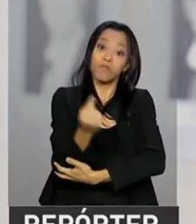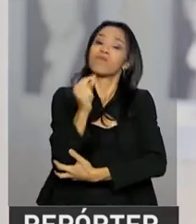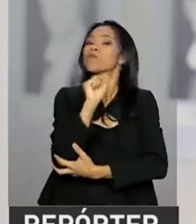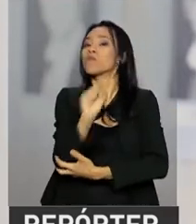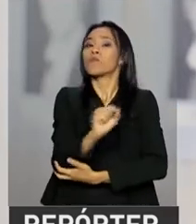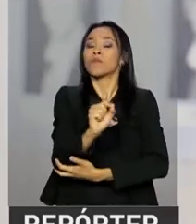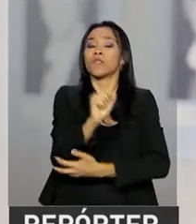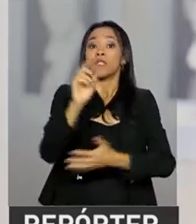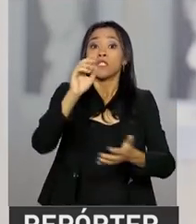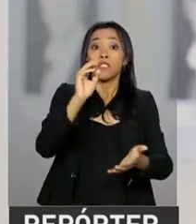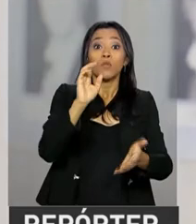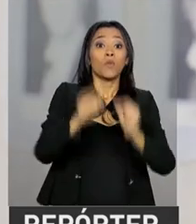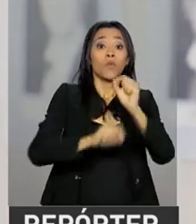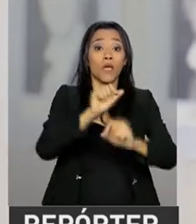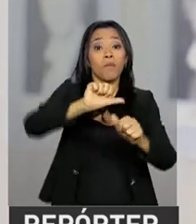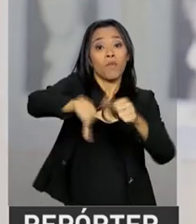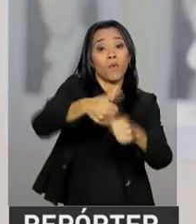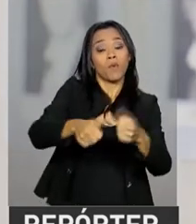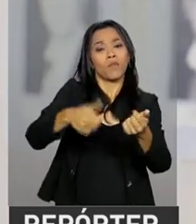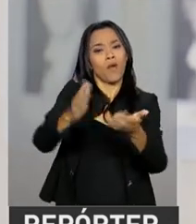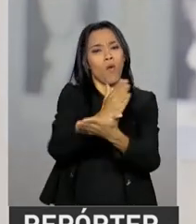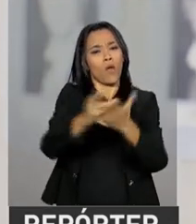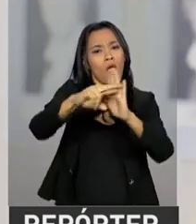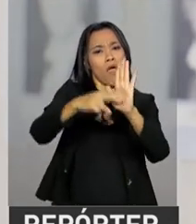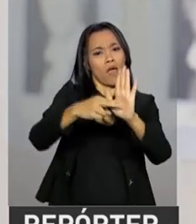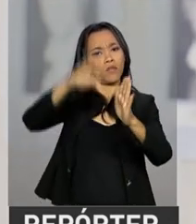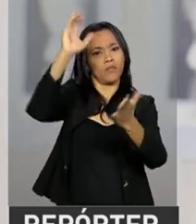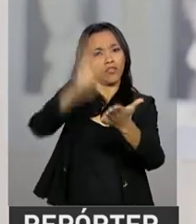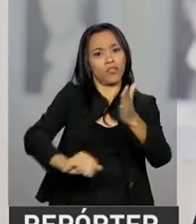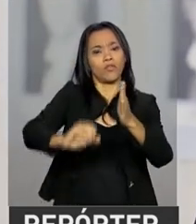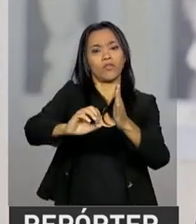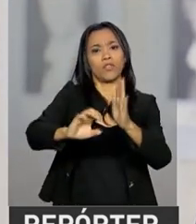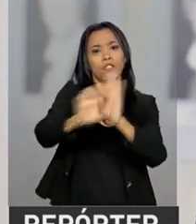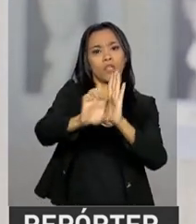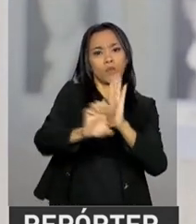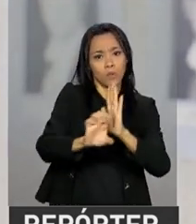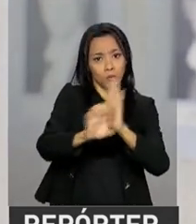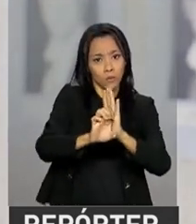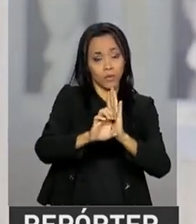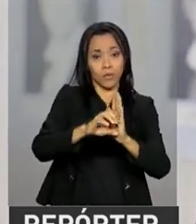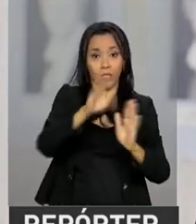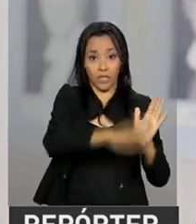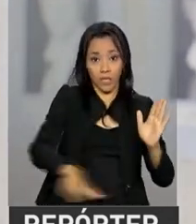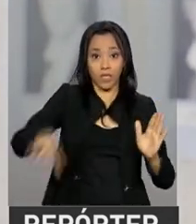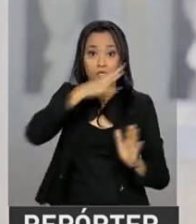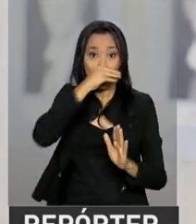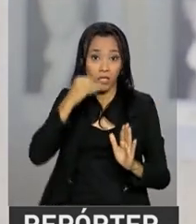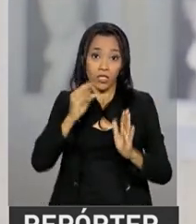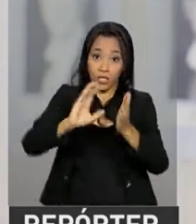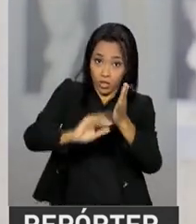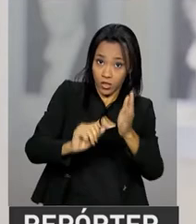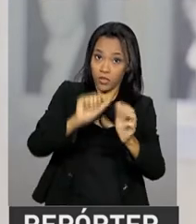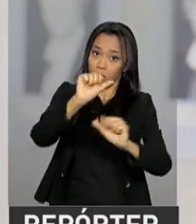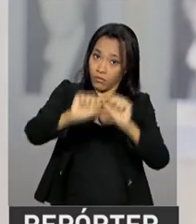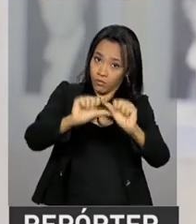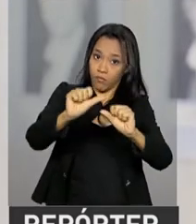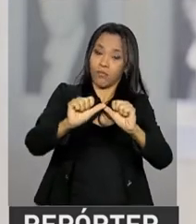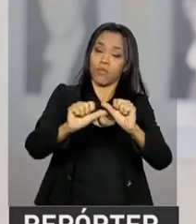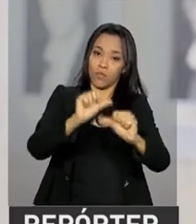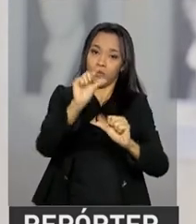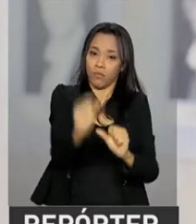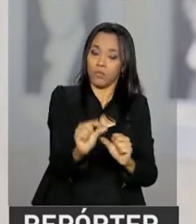altera o estatuto da criança e do adolescente para garantir o acompanhamento ea orientação de mães em relação